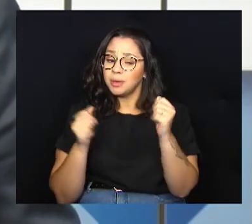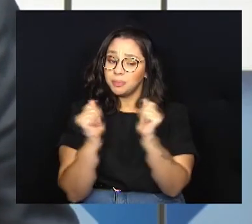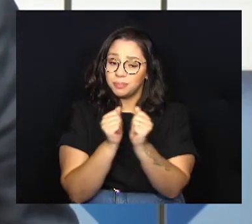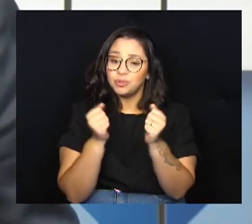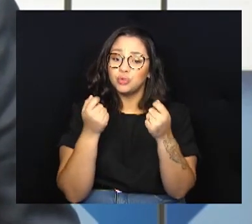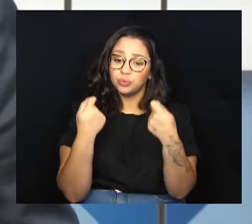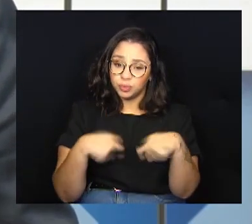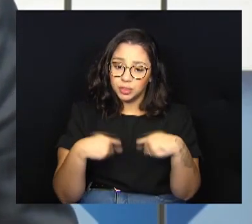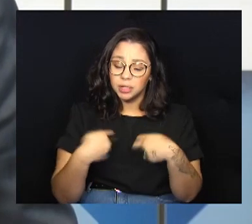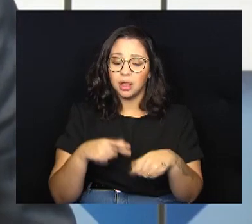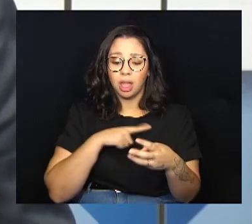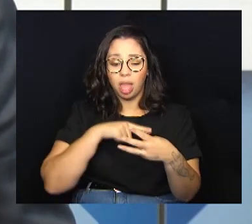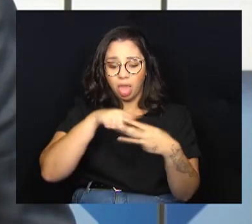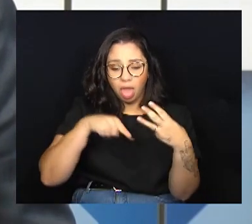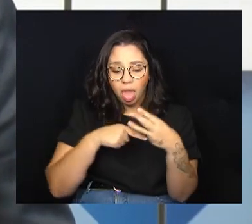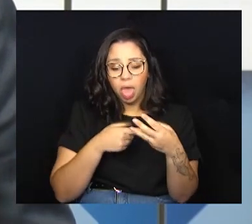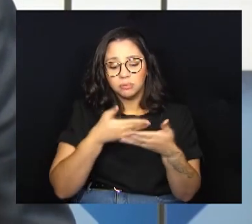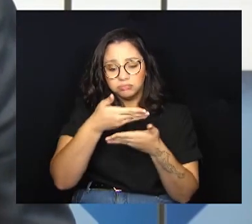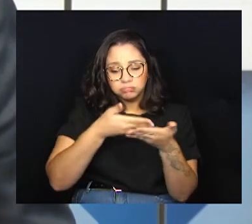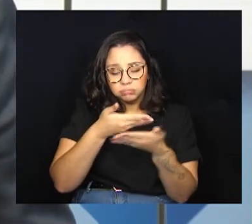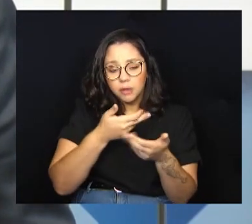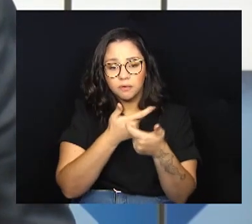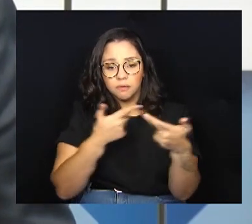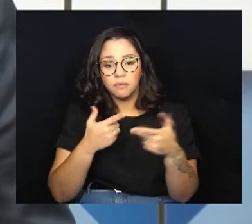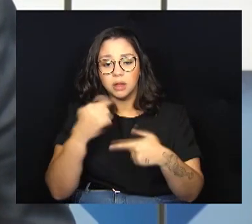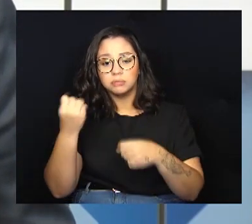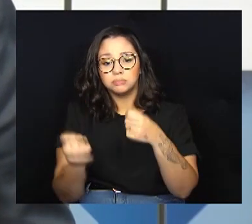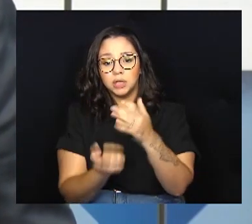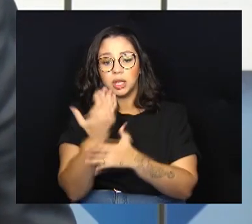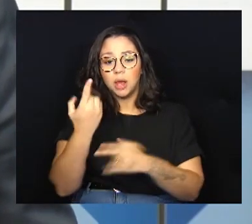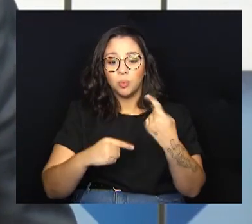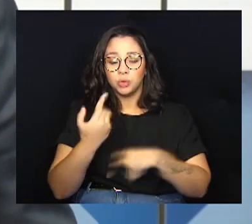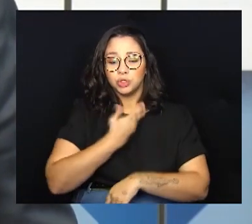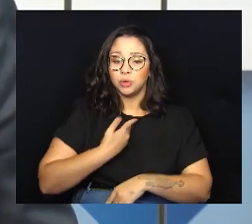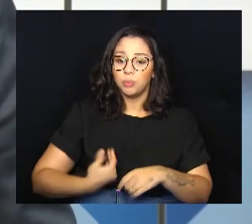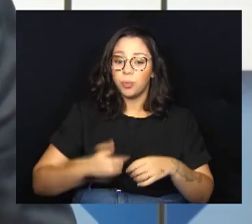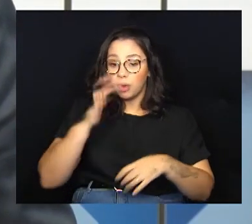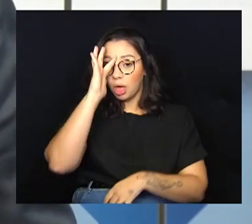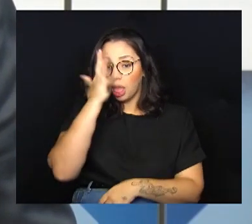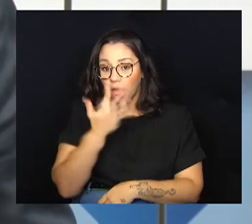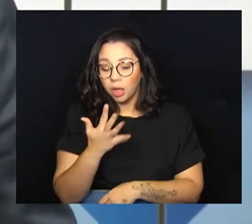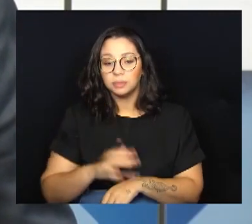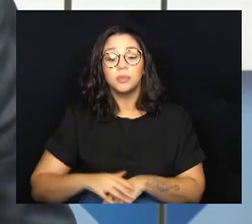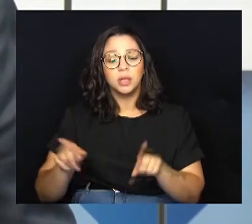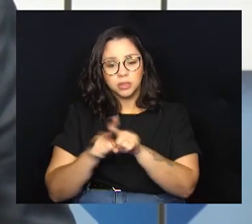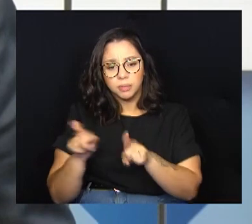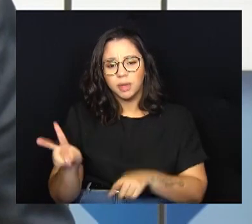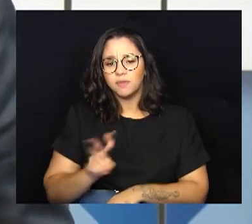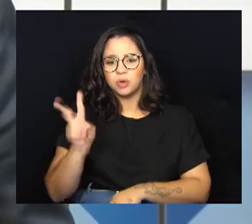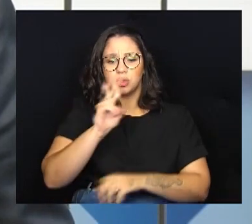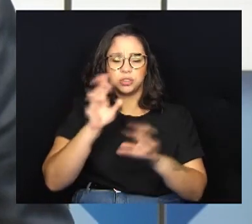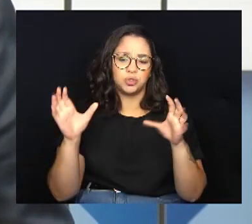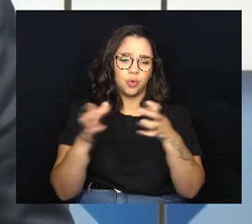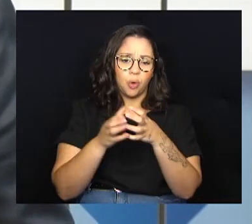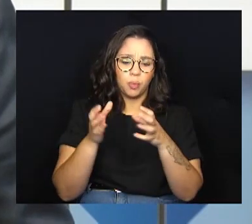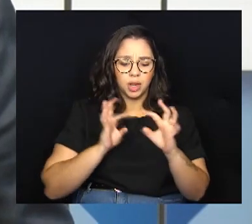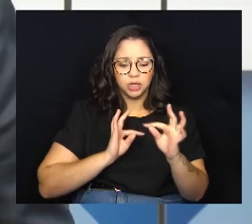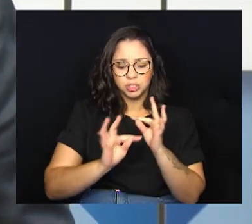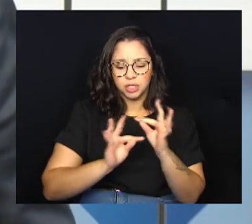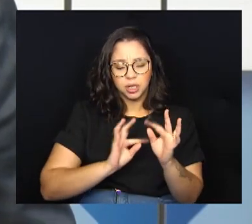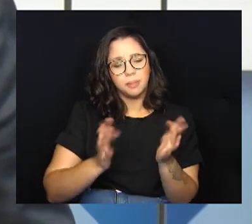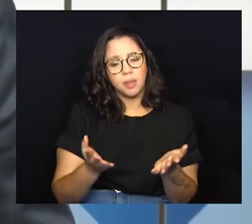jovens, começando pelas escolas, porque quando a gente fala em política pública sobre drogas, a gente não fala só de assistência social, a gente não